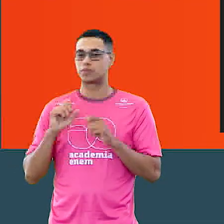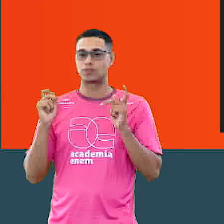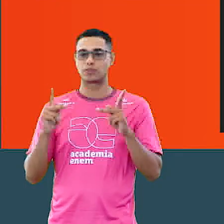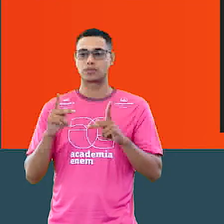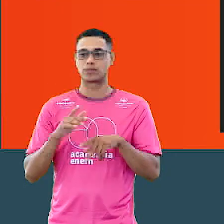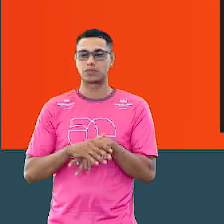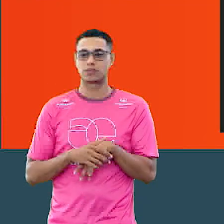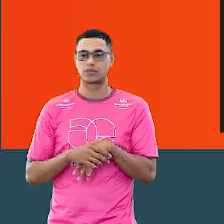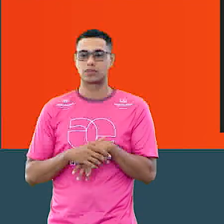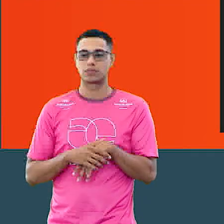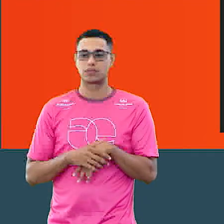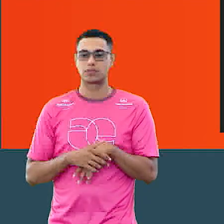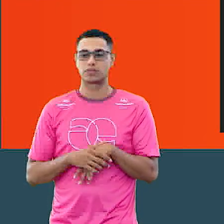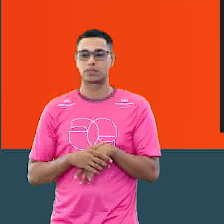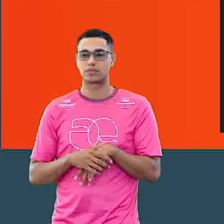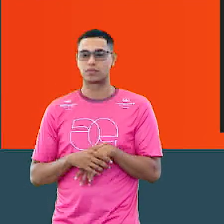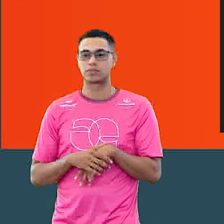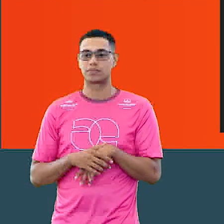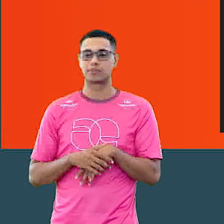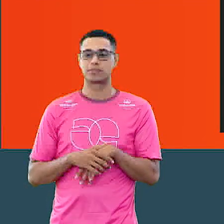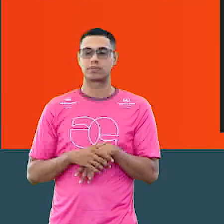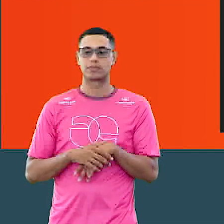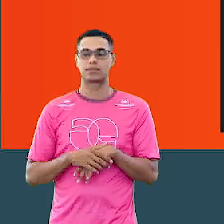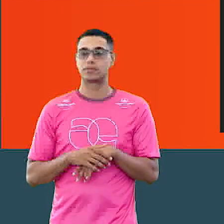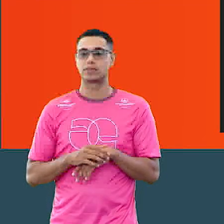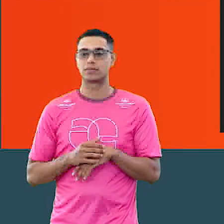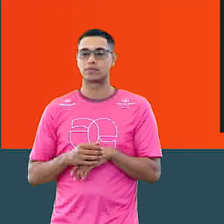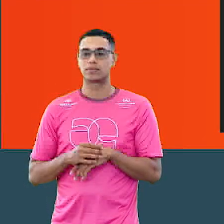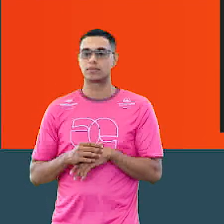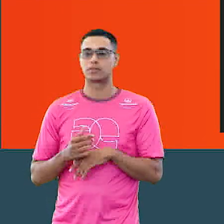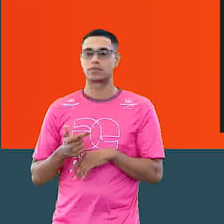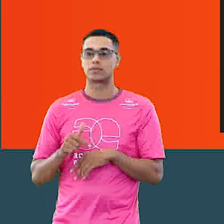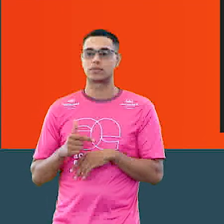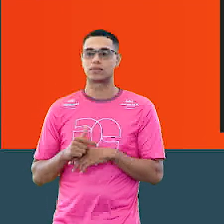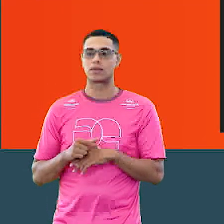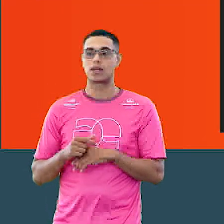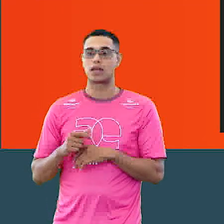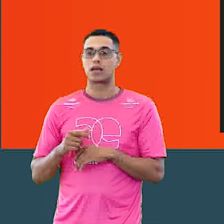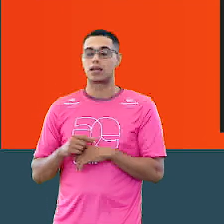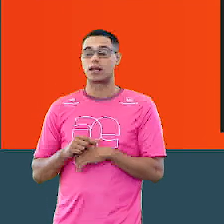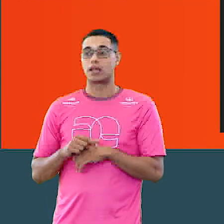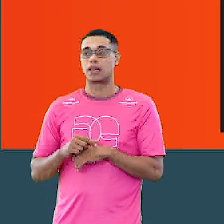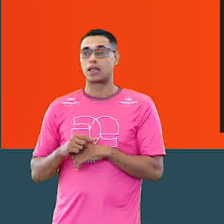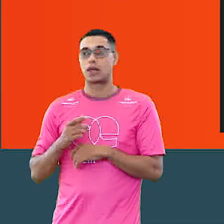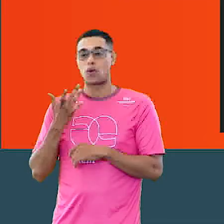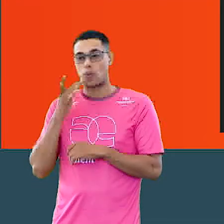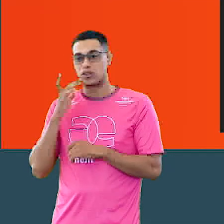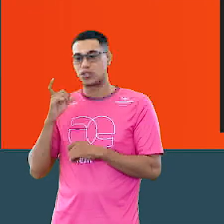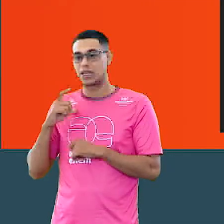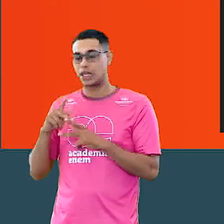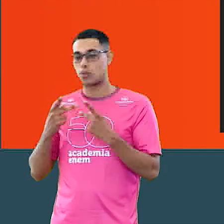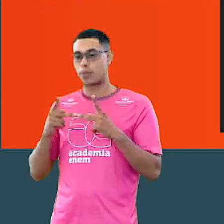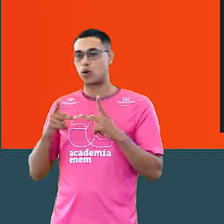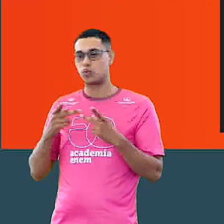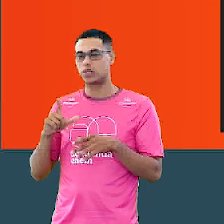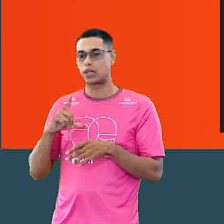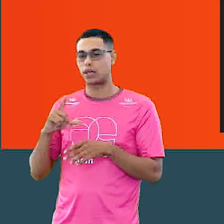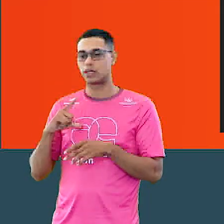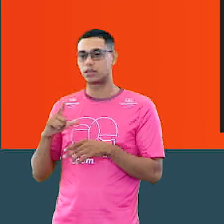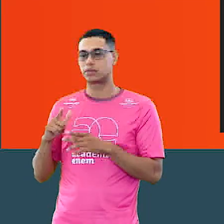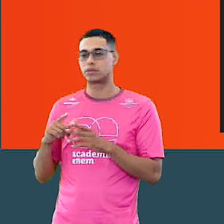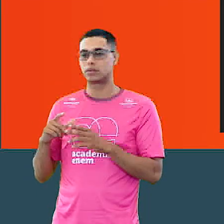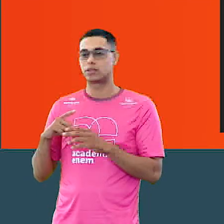ok? Gente, desce um pouquinho aí. Olha, gente, peraí, calma, vamos lá. Tá vendo